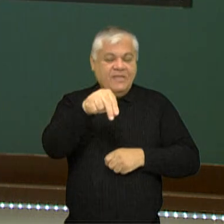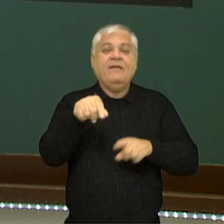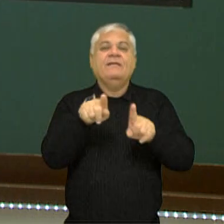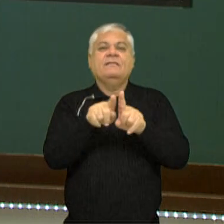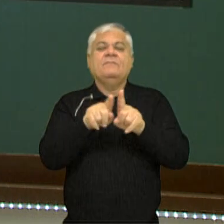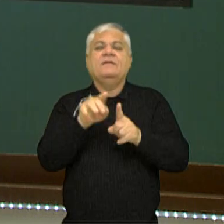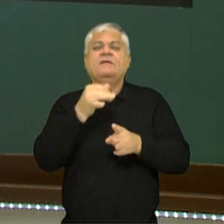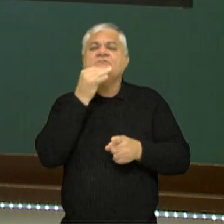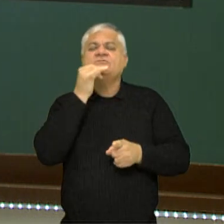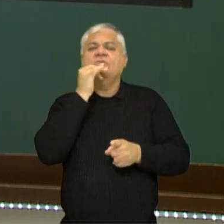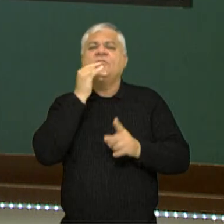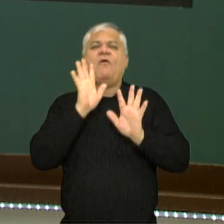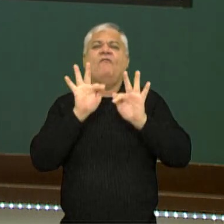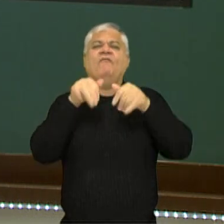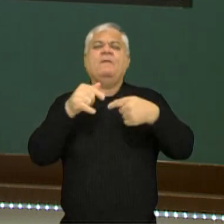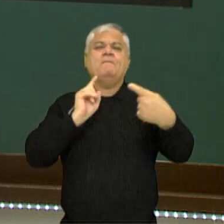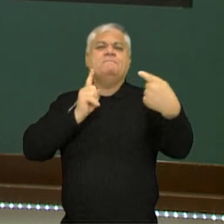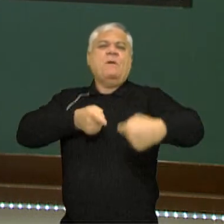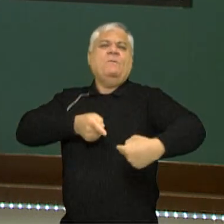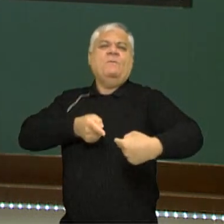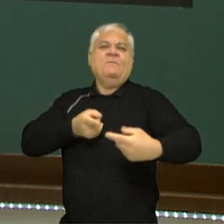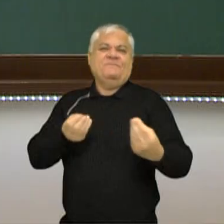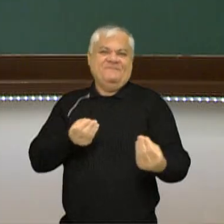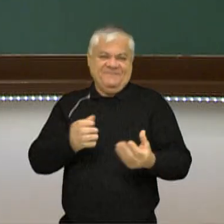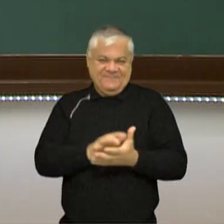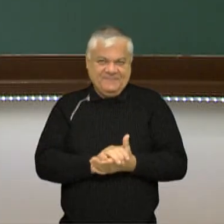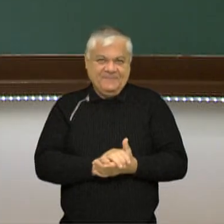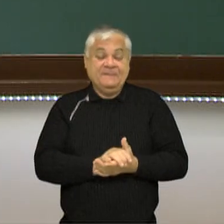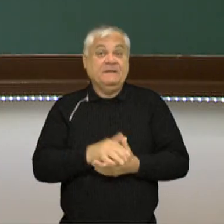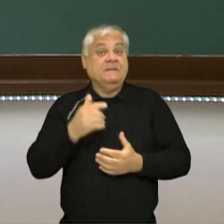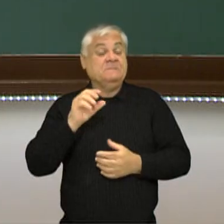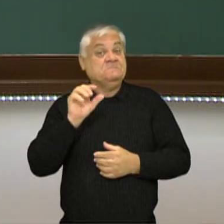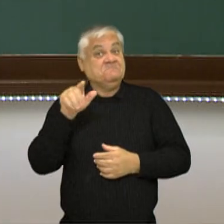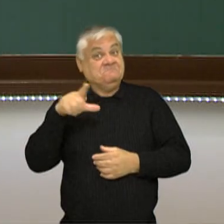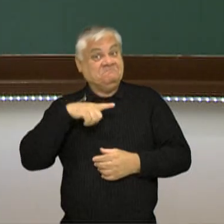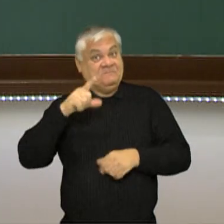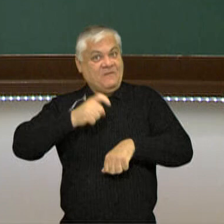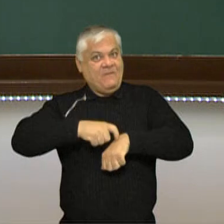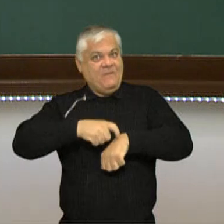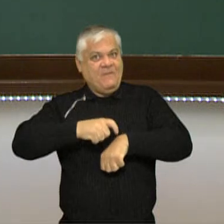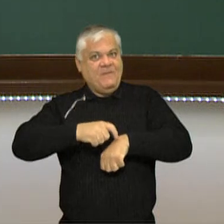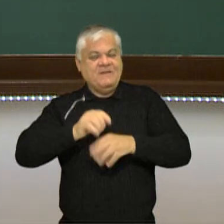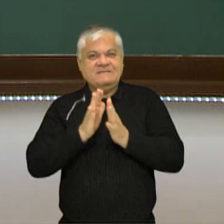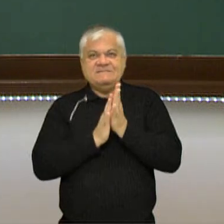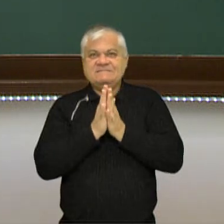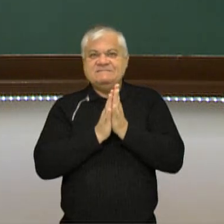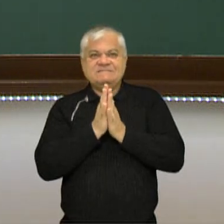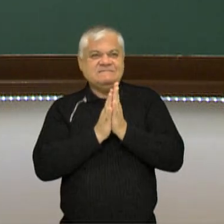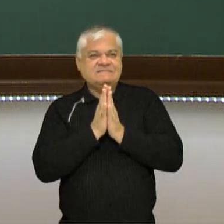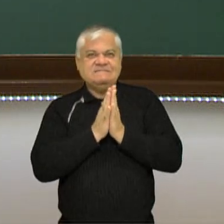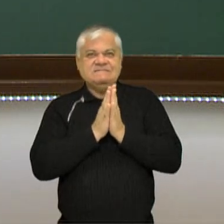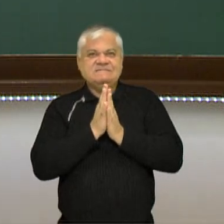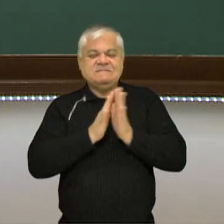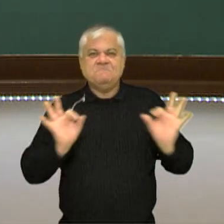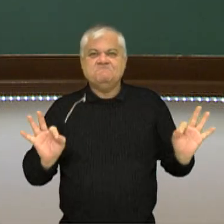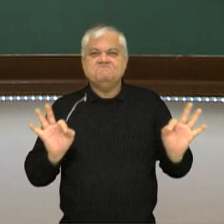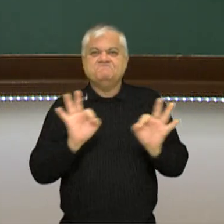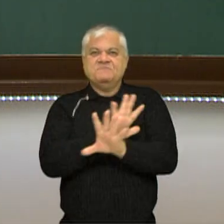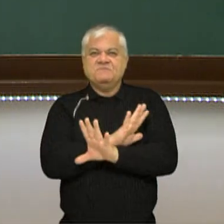sobre o final do jogo. Ou seja, aquele momento de decisão,